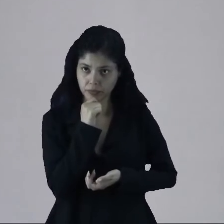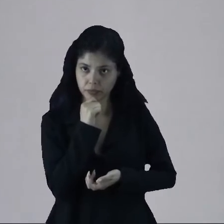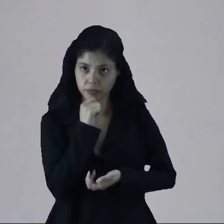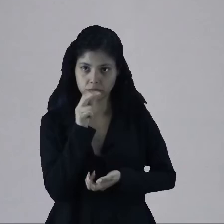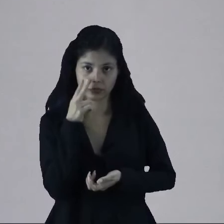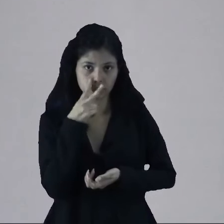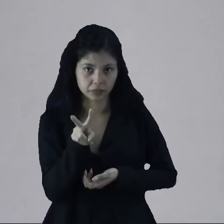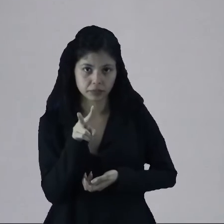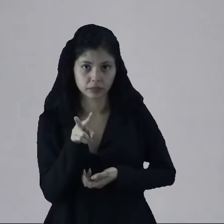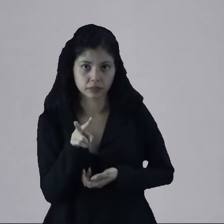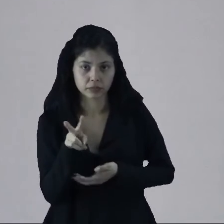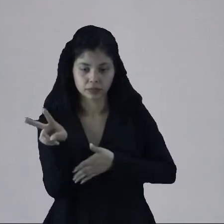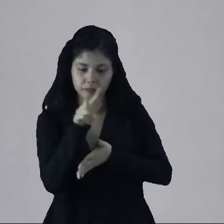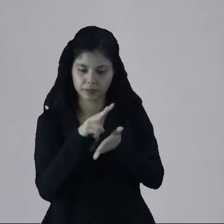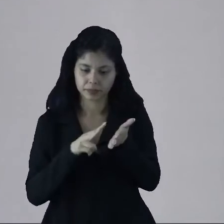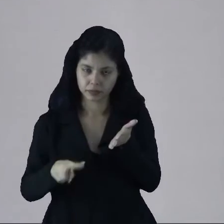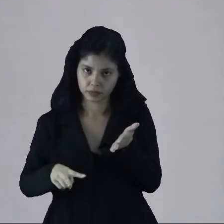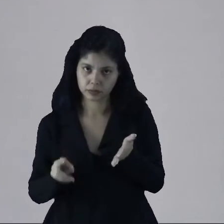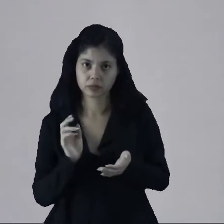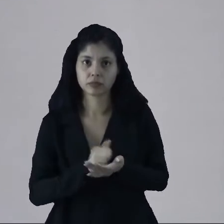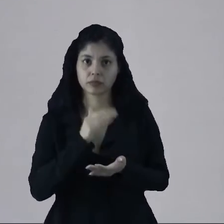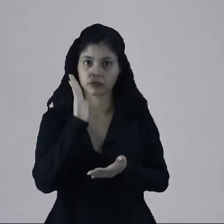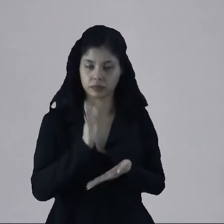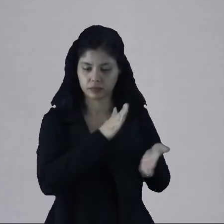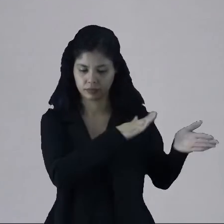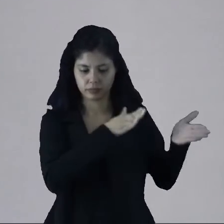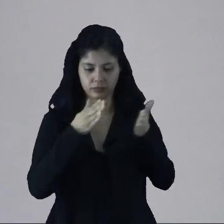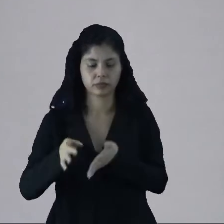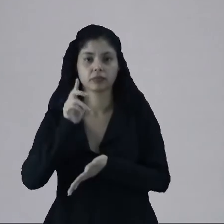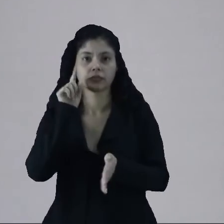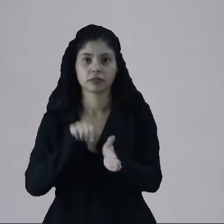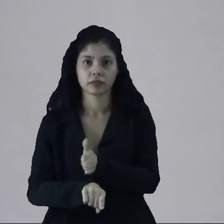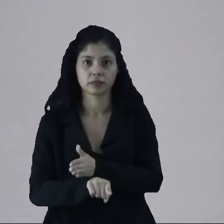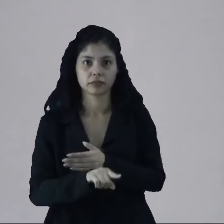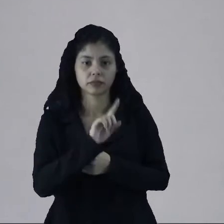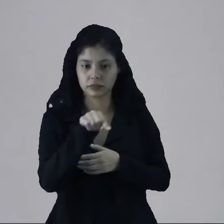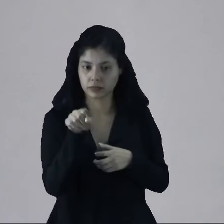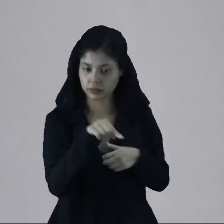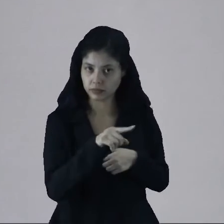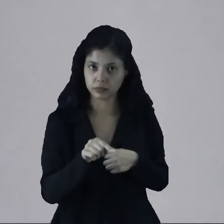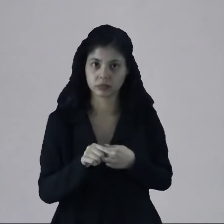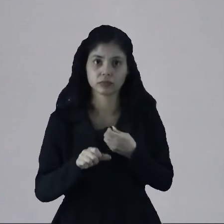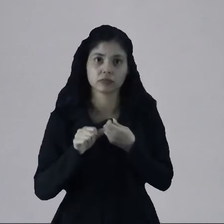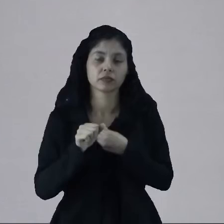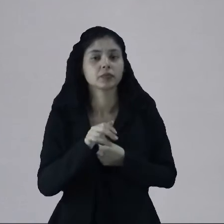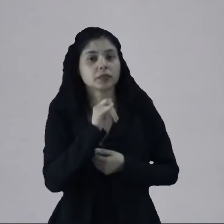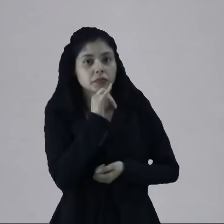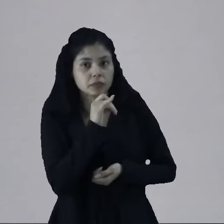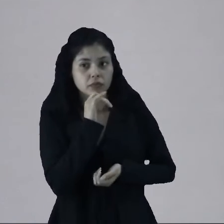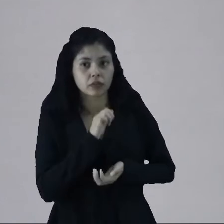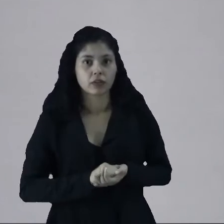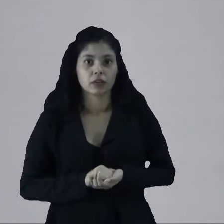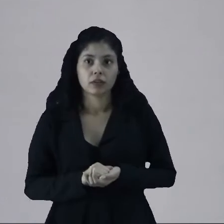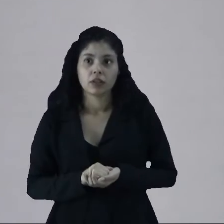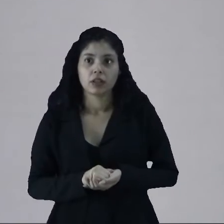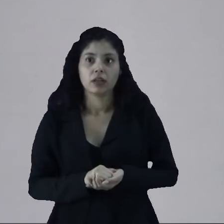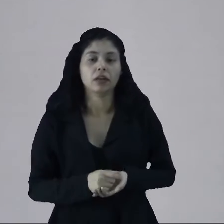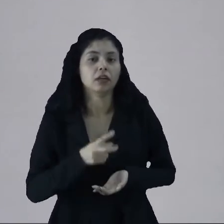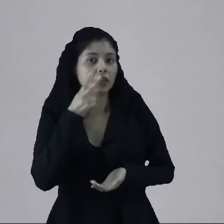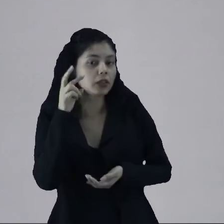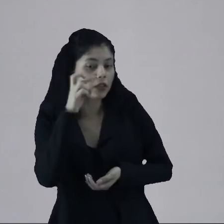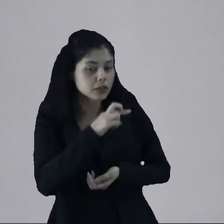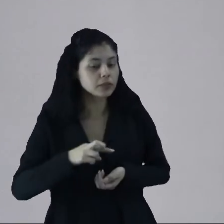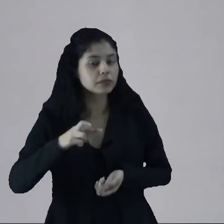não olharem os enunciados, já parte para as alternativas e vai marcando. Então, por exemplo, naquela situação onde a